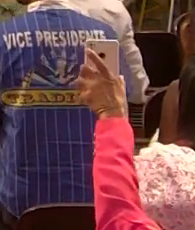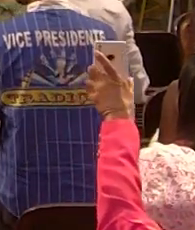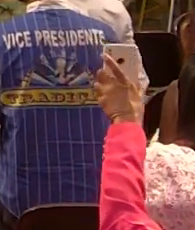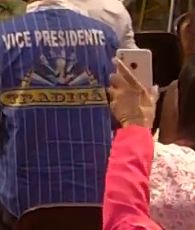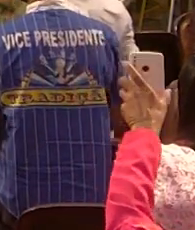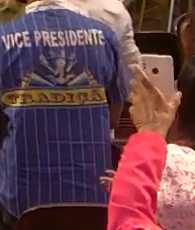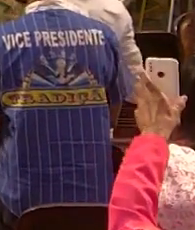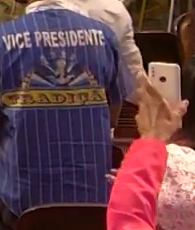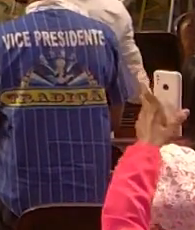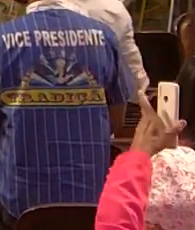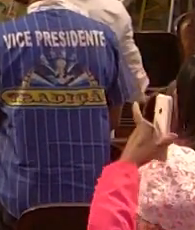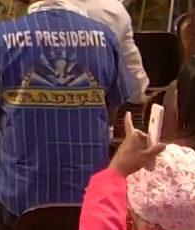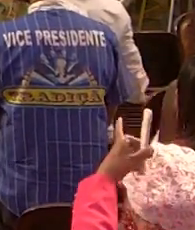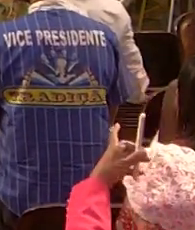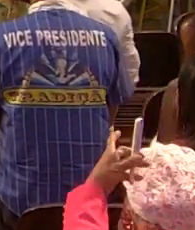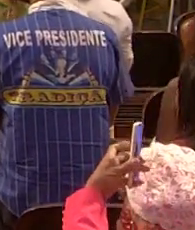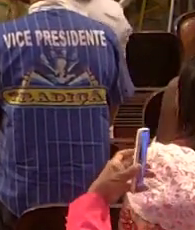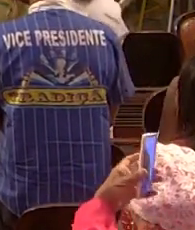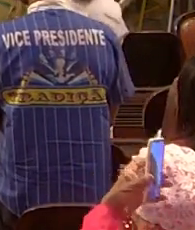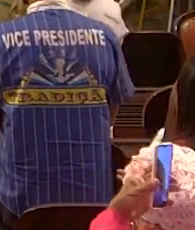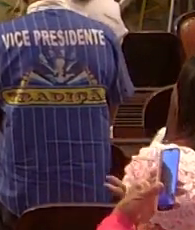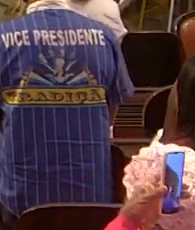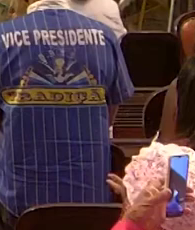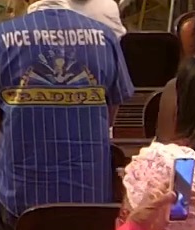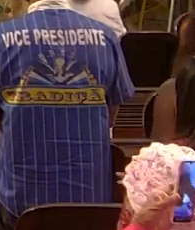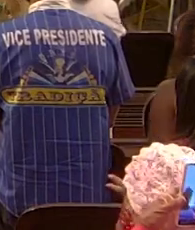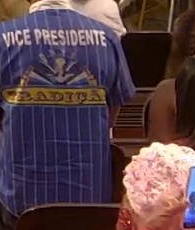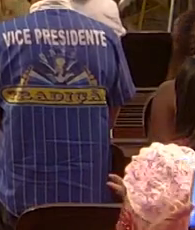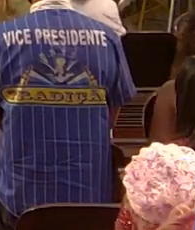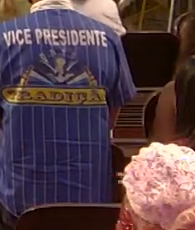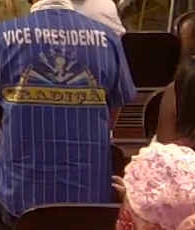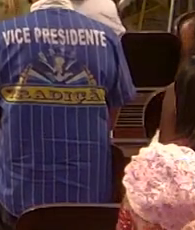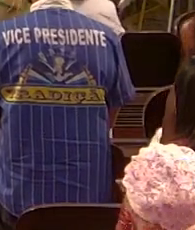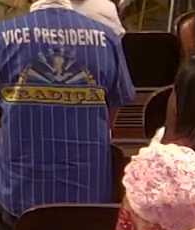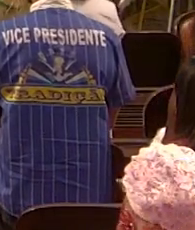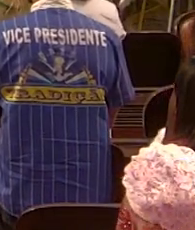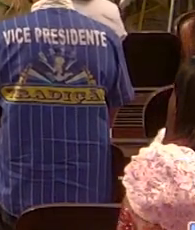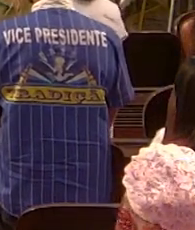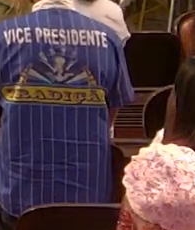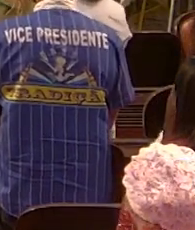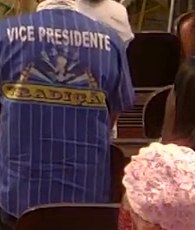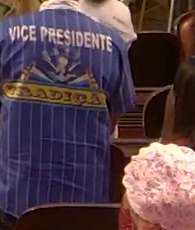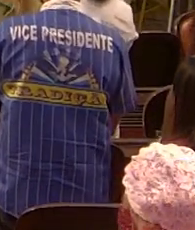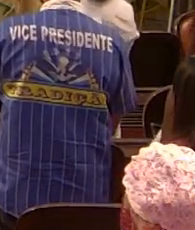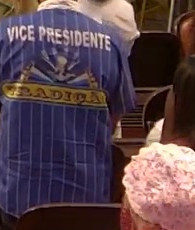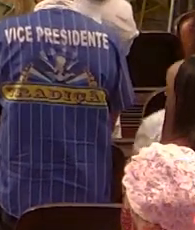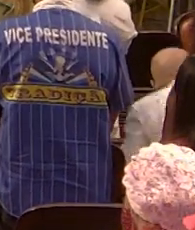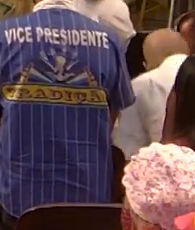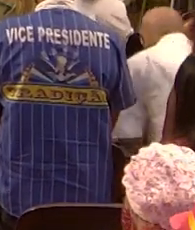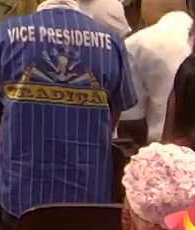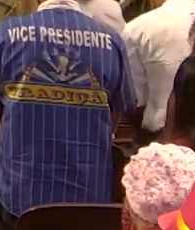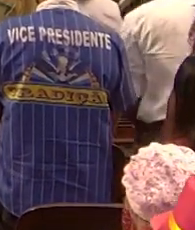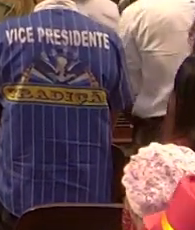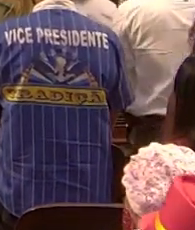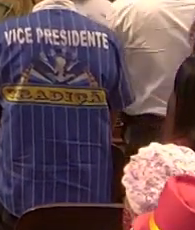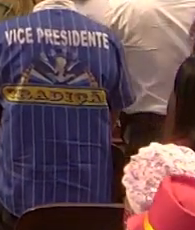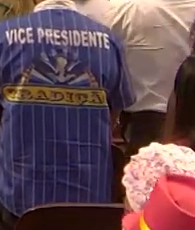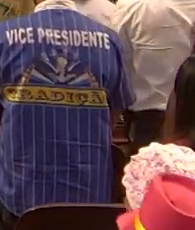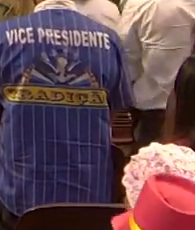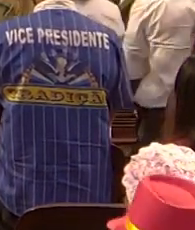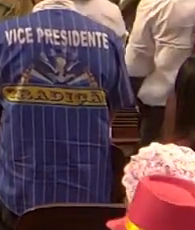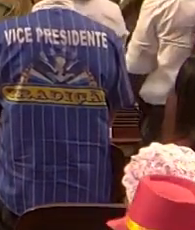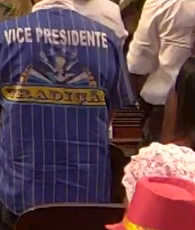Terra de Apuã, de Iracema e Tupã. E guerra diante